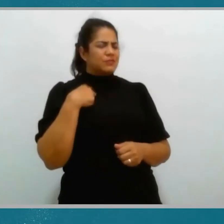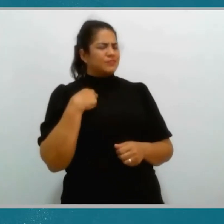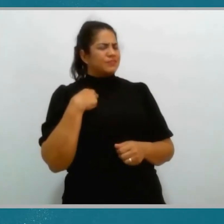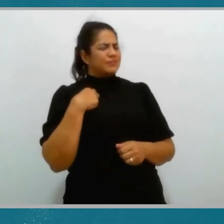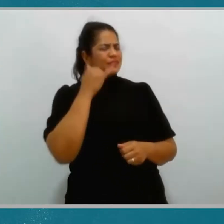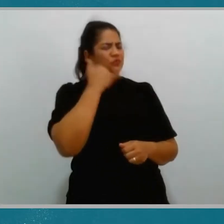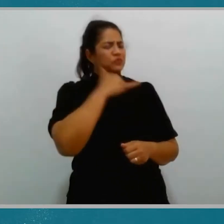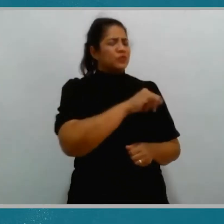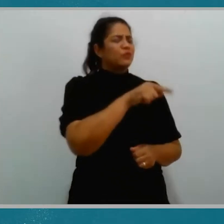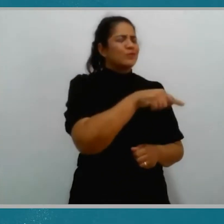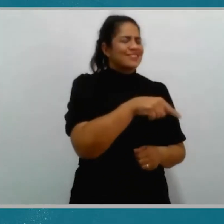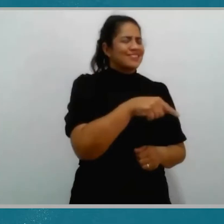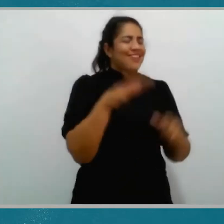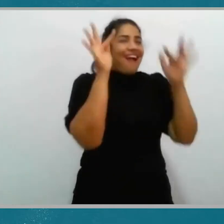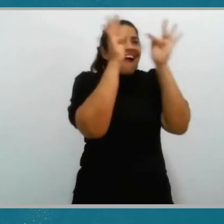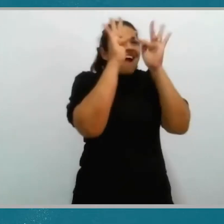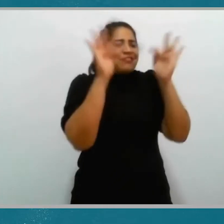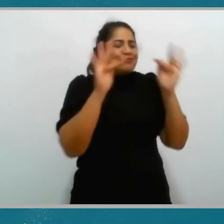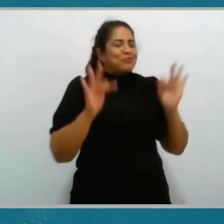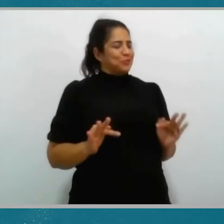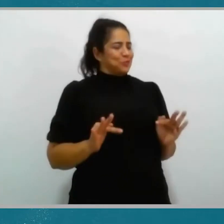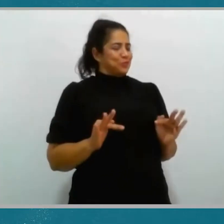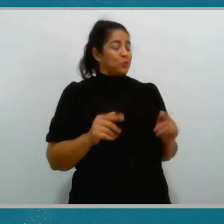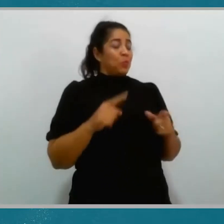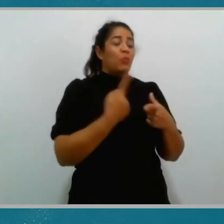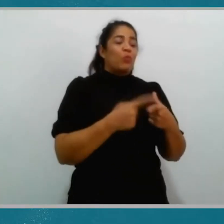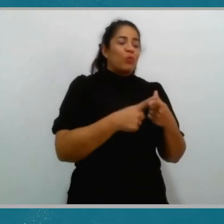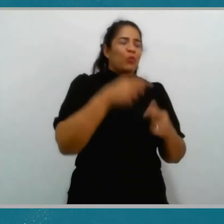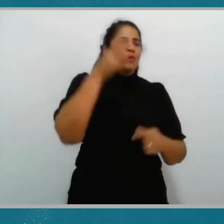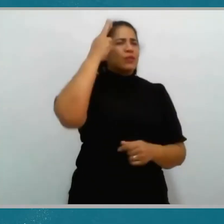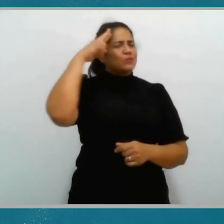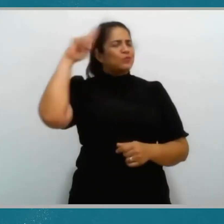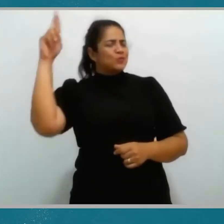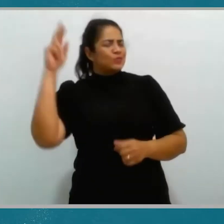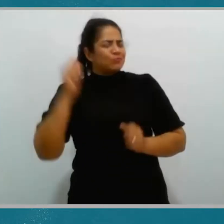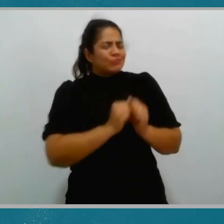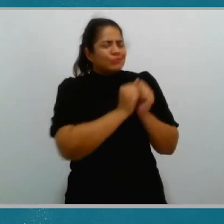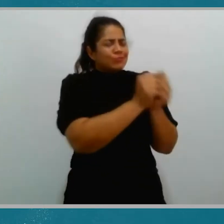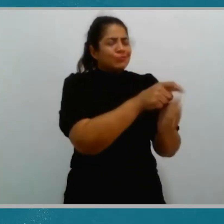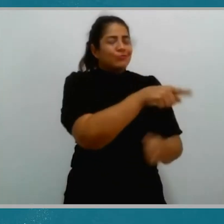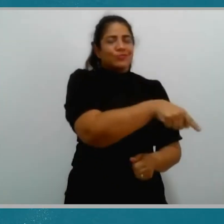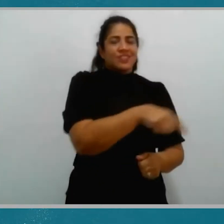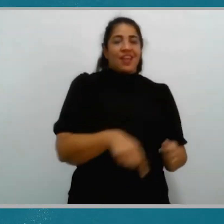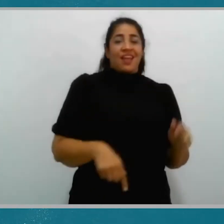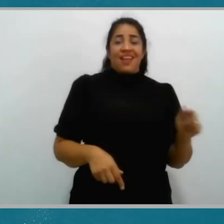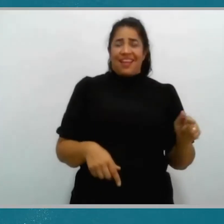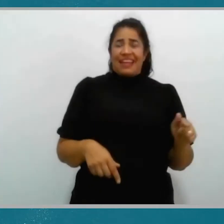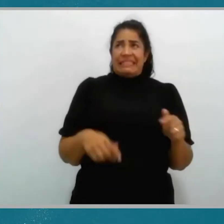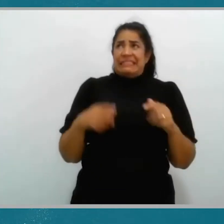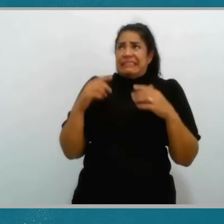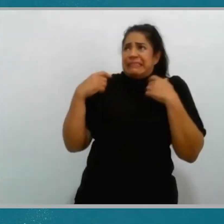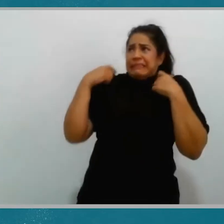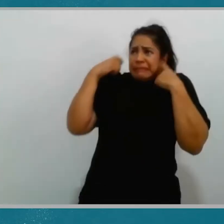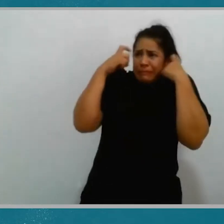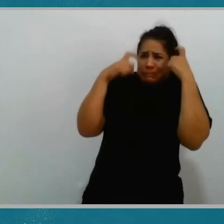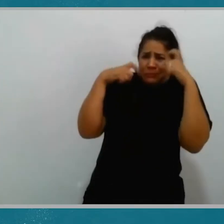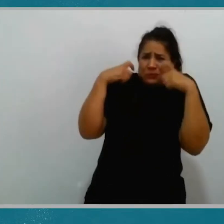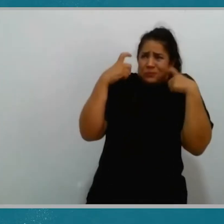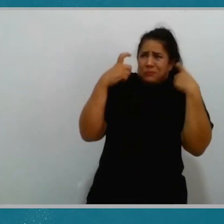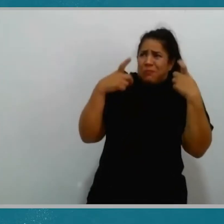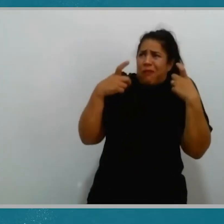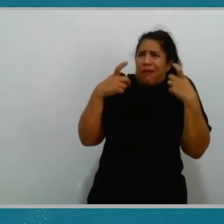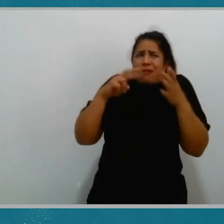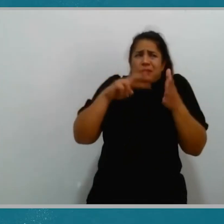esta palavra, perturbou-se muito e pôs-se a pensar no que significaria